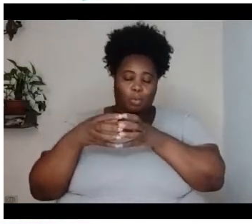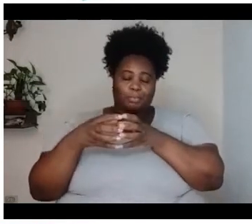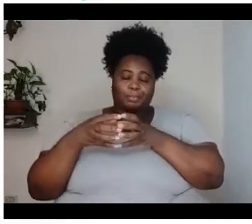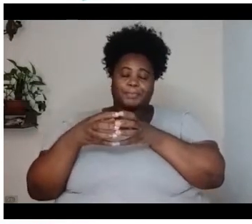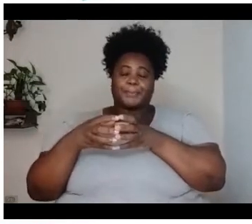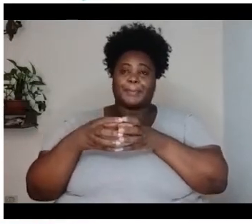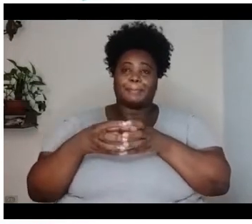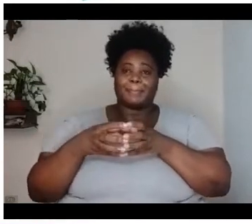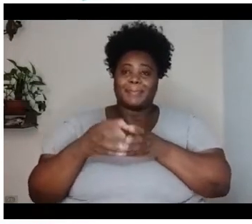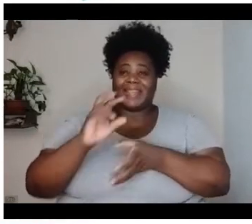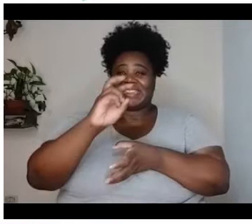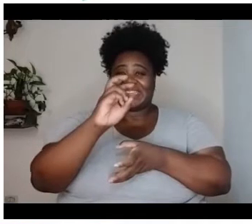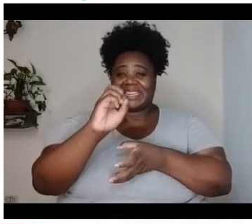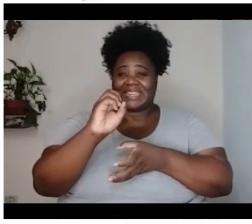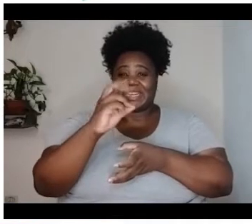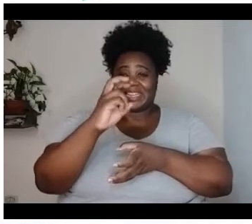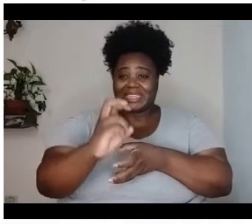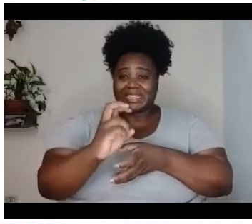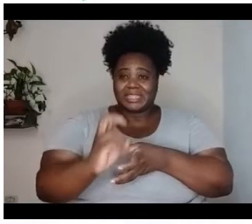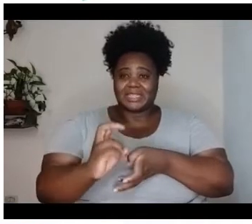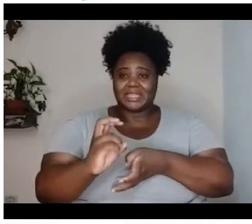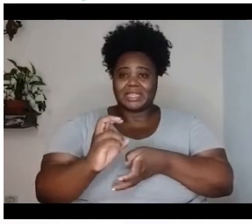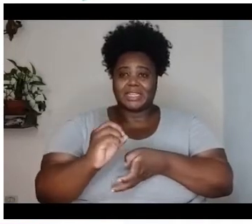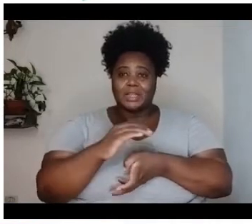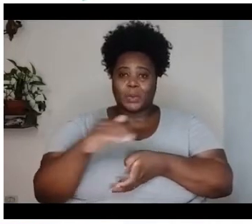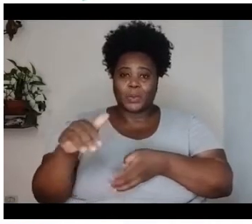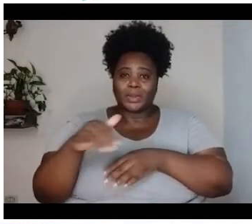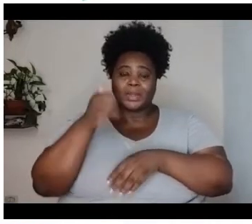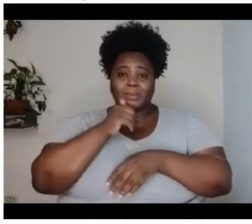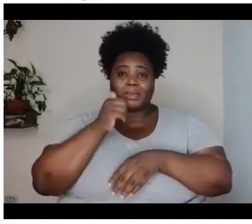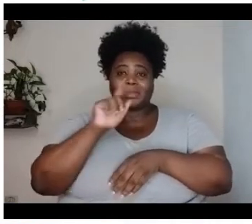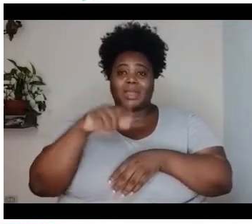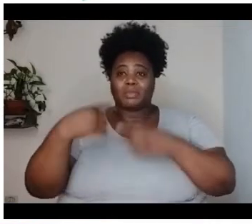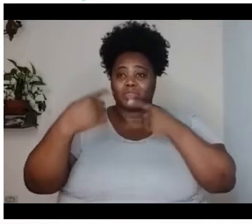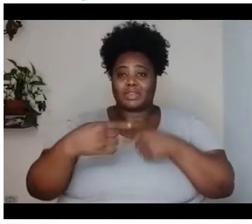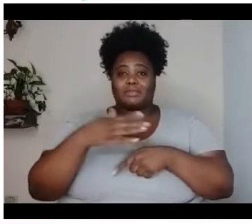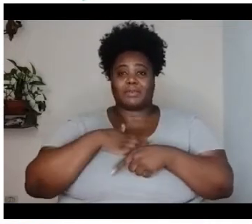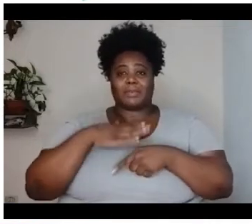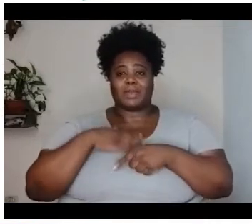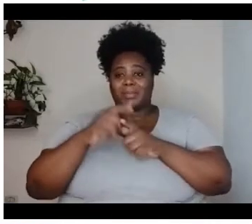de 50 meninas. Foi um desafio para mim muito grande.